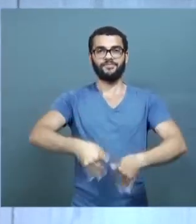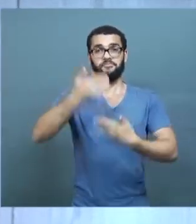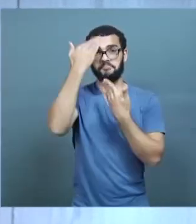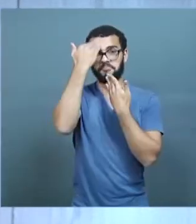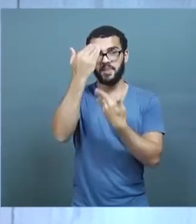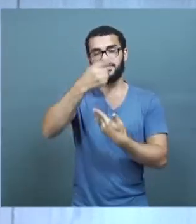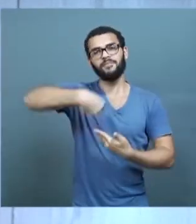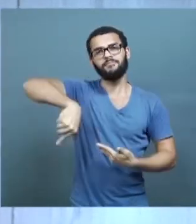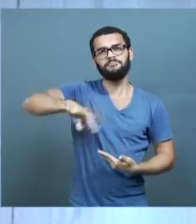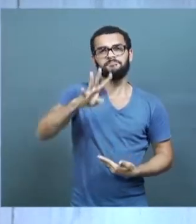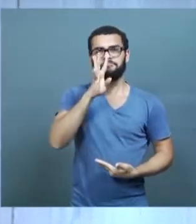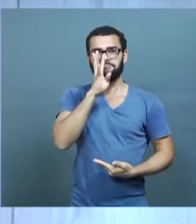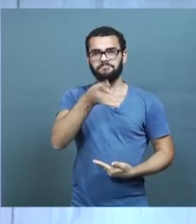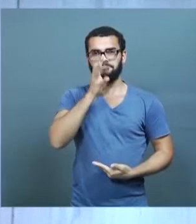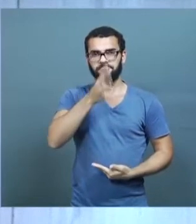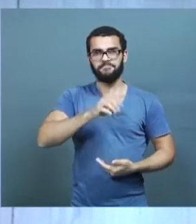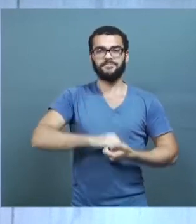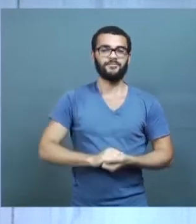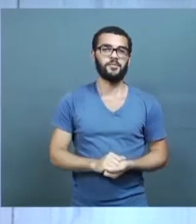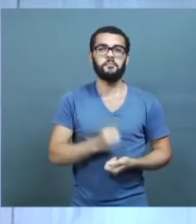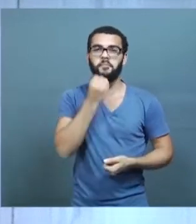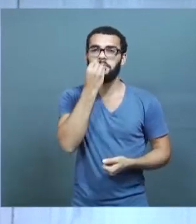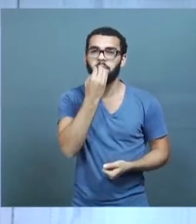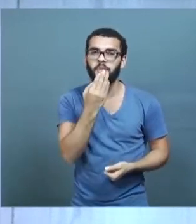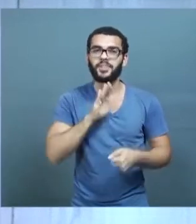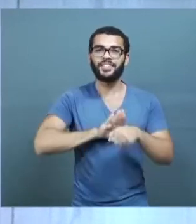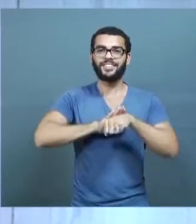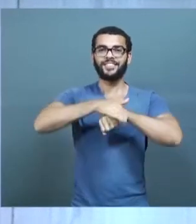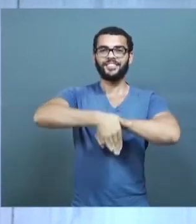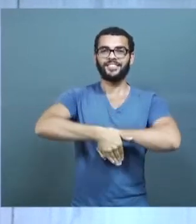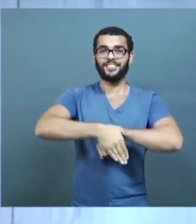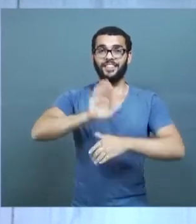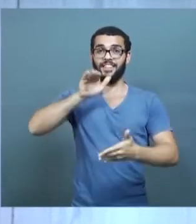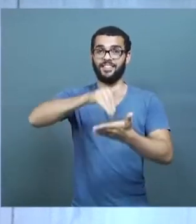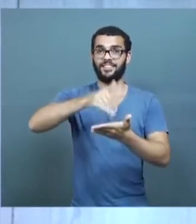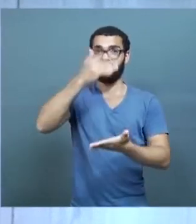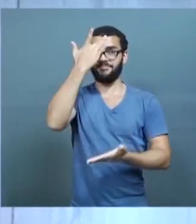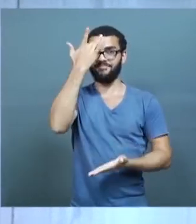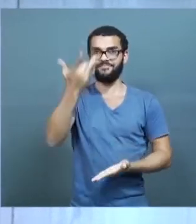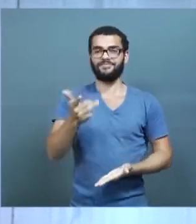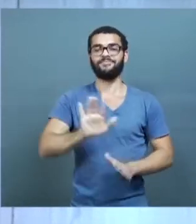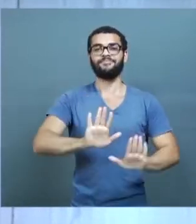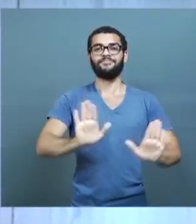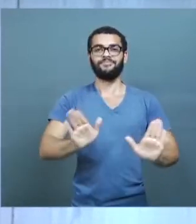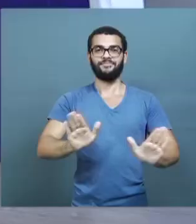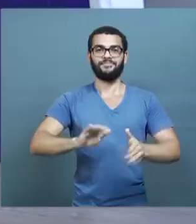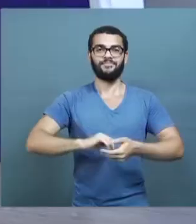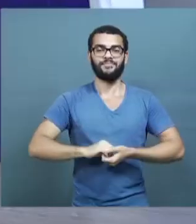Obrigada pela sua audiência. Tenha uma excelente noite e eu te espero amanhã. Tchau.